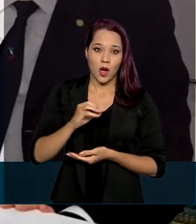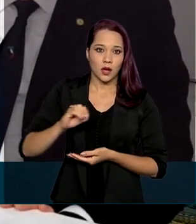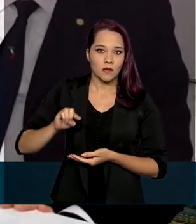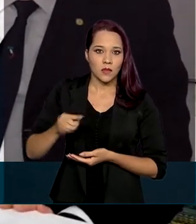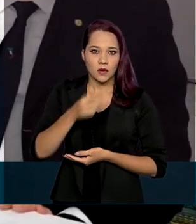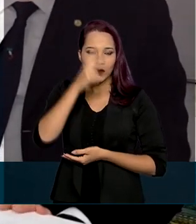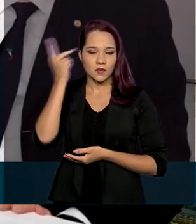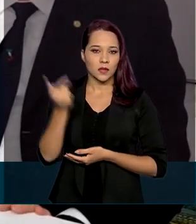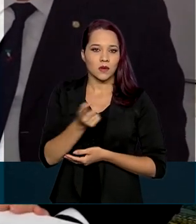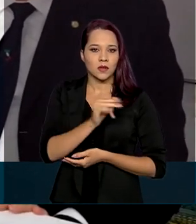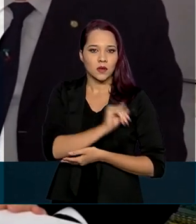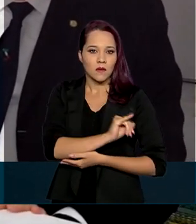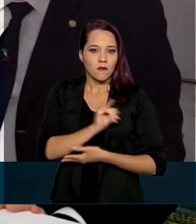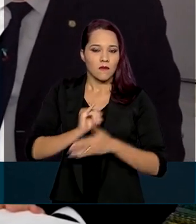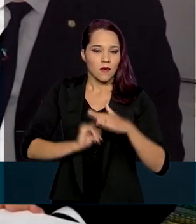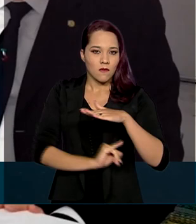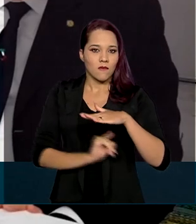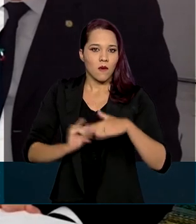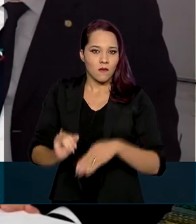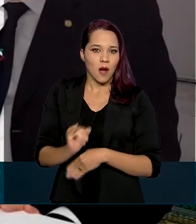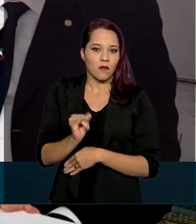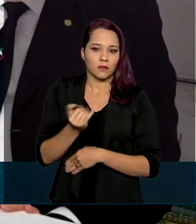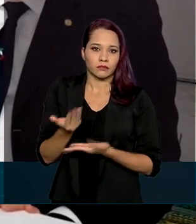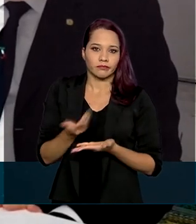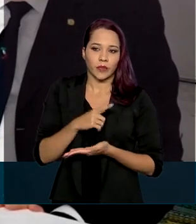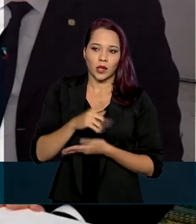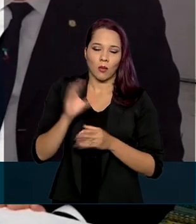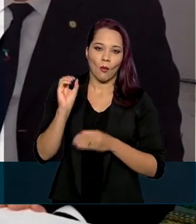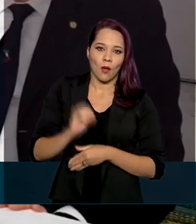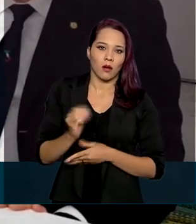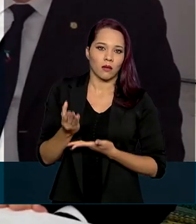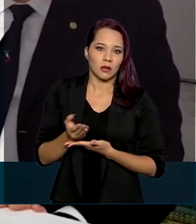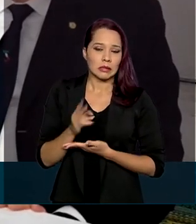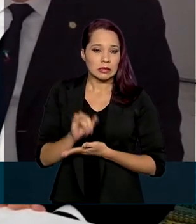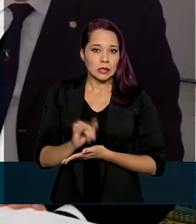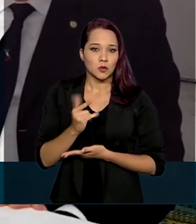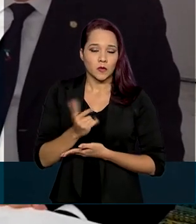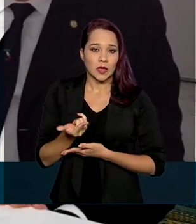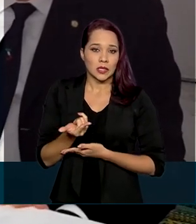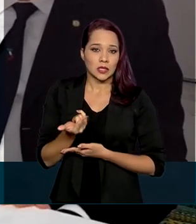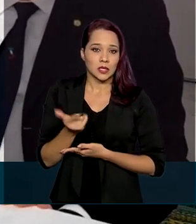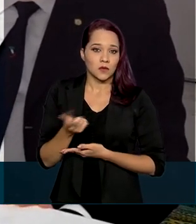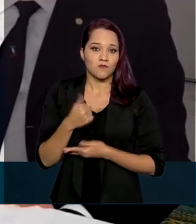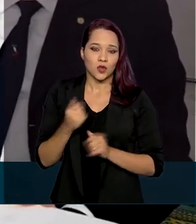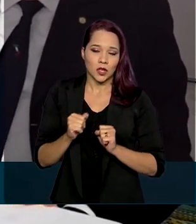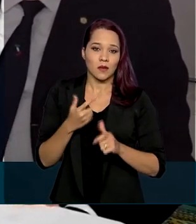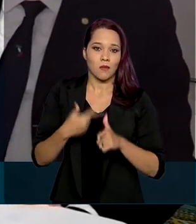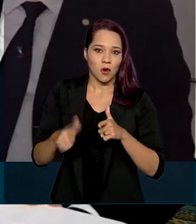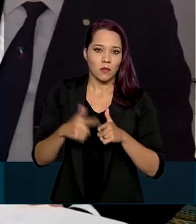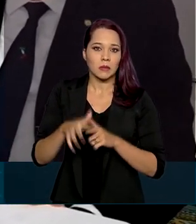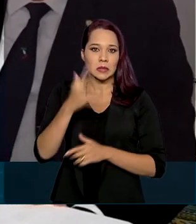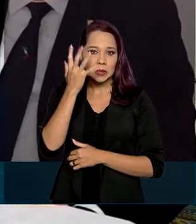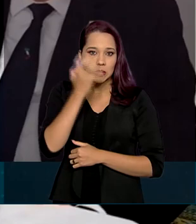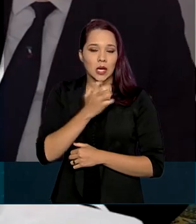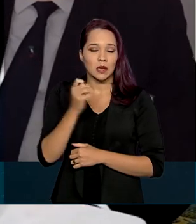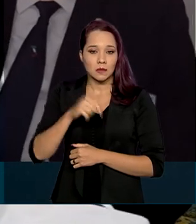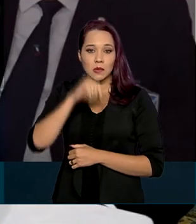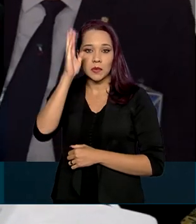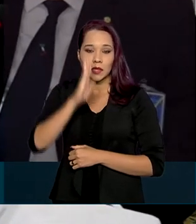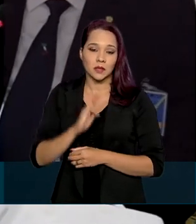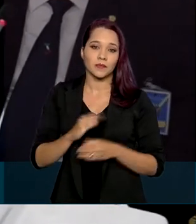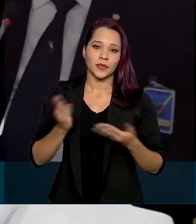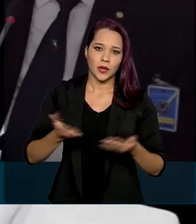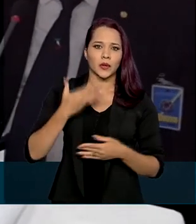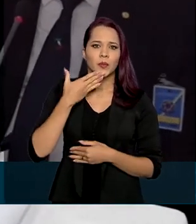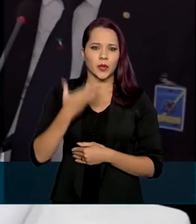informais e o lucro foi quase zero. E se não fosse isso, poderiam ter problemas sociais seríssimos no Brasil. Então tenho